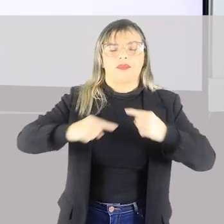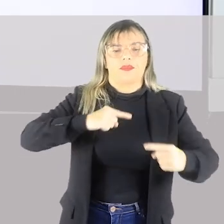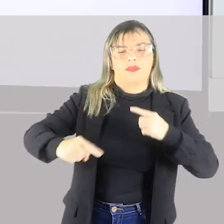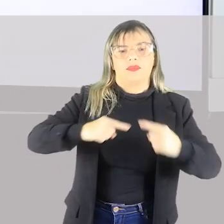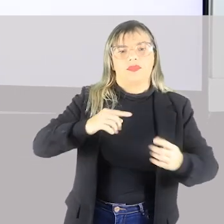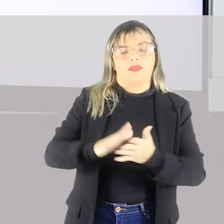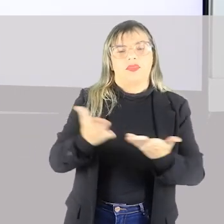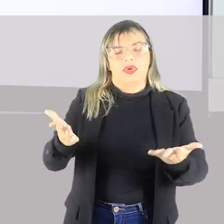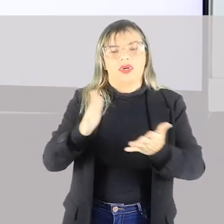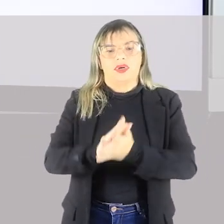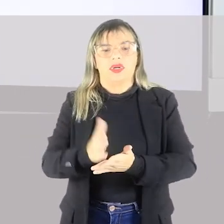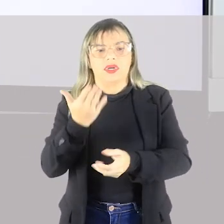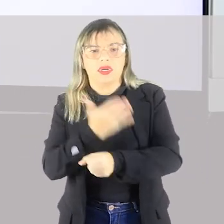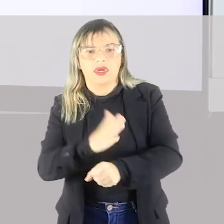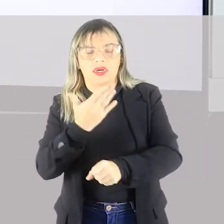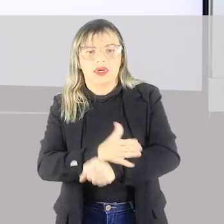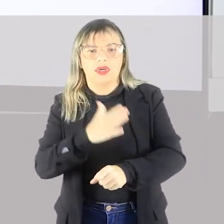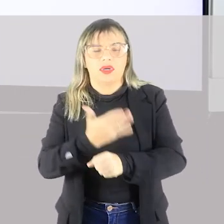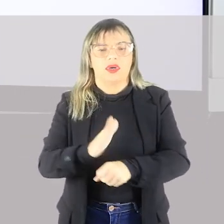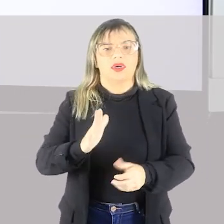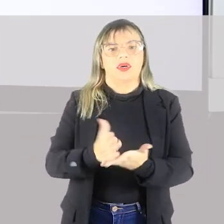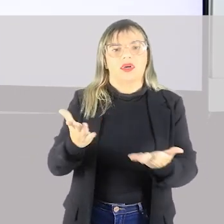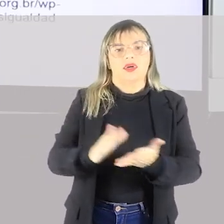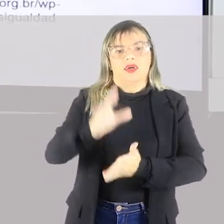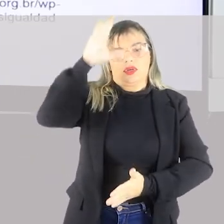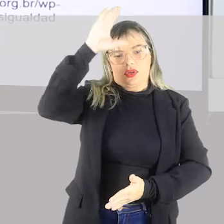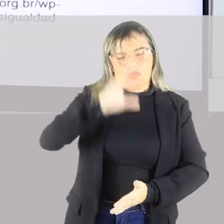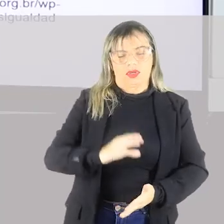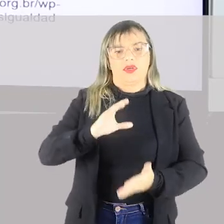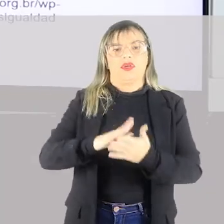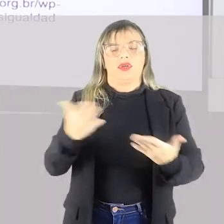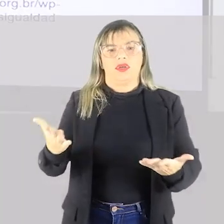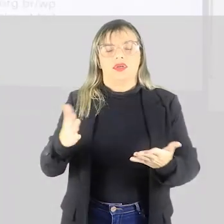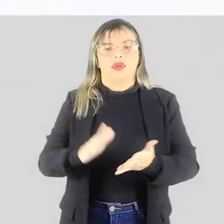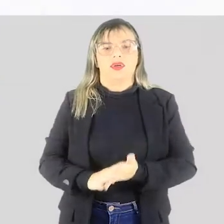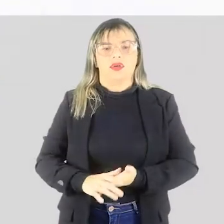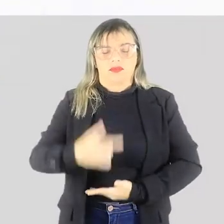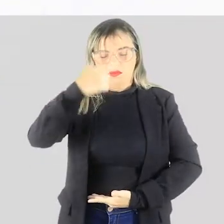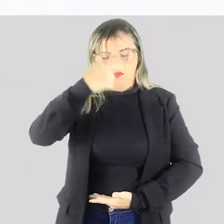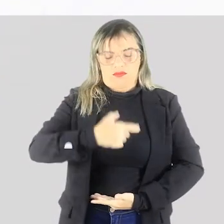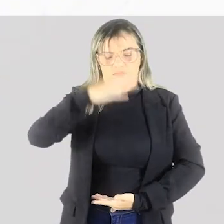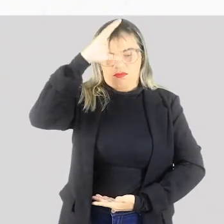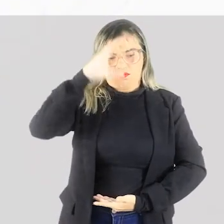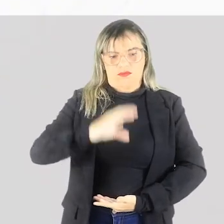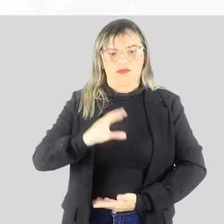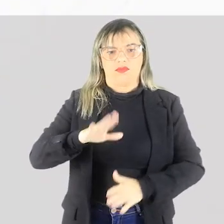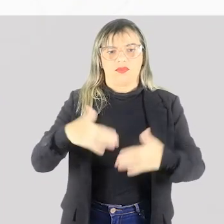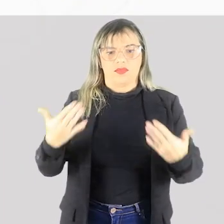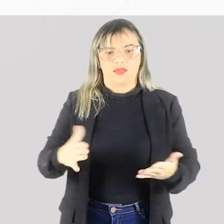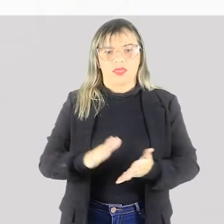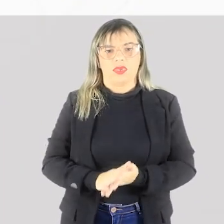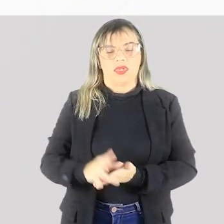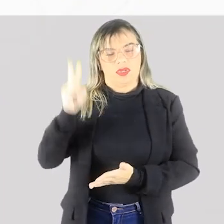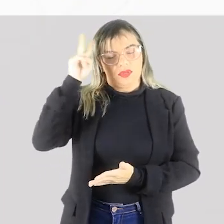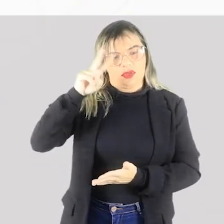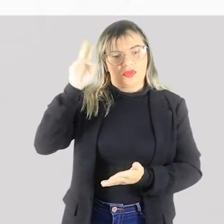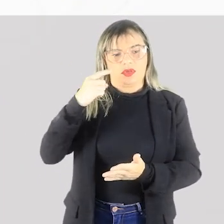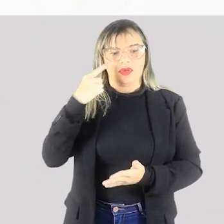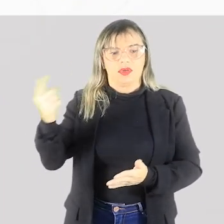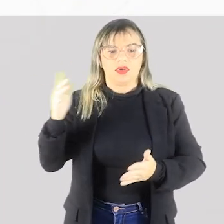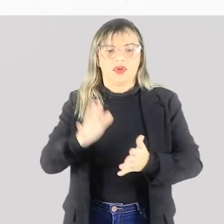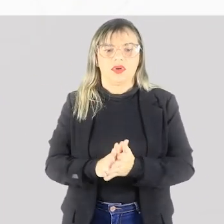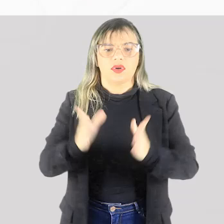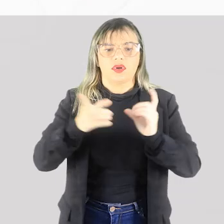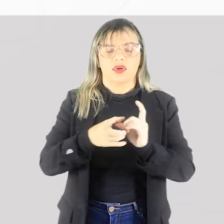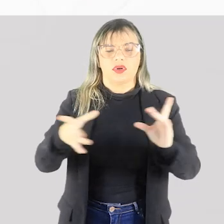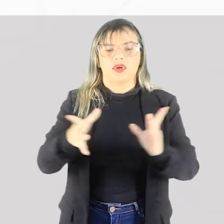de exercer a sua cidadania. Lembre-se disso. A forma democrática de participação leva em